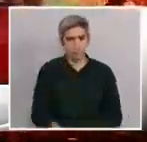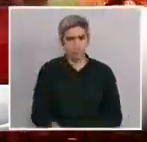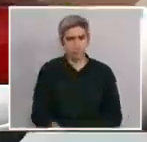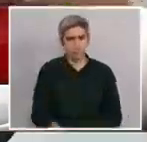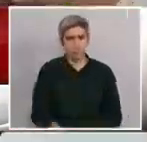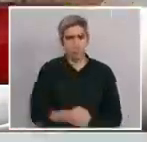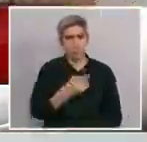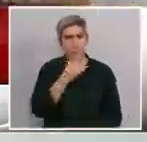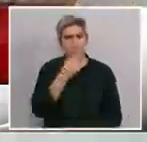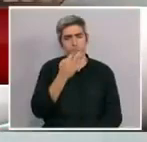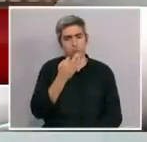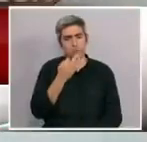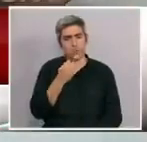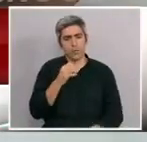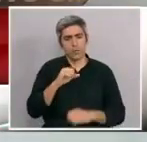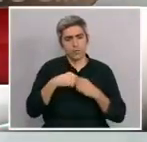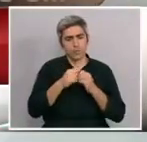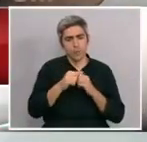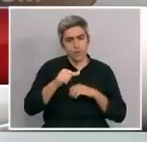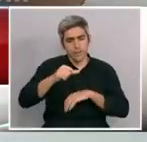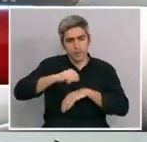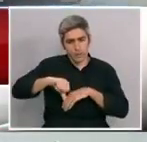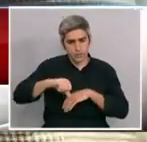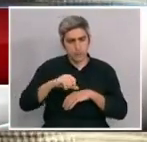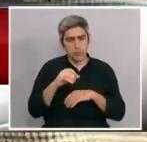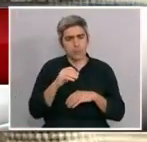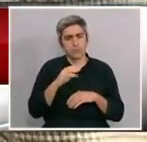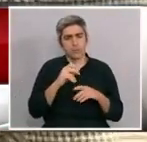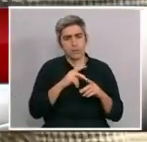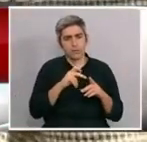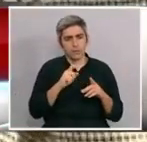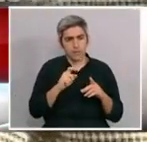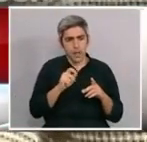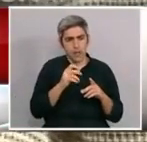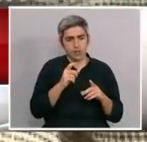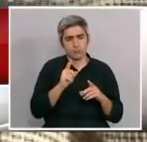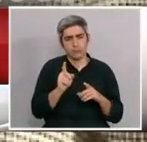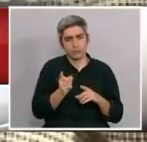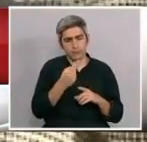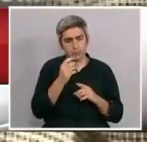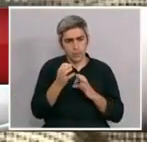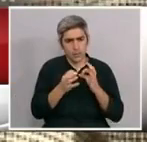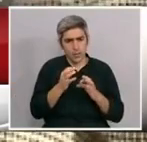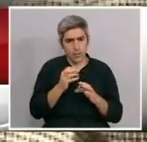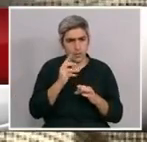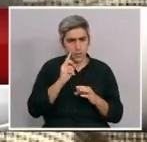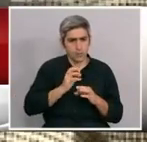Um dia feriu-se nos joelhos. Salazar obrigou a Dona Maria a providenciar-lhe tratamento.